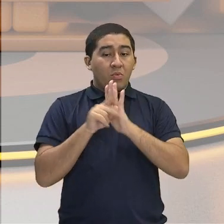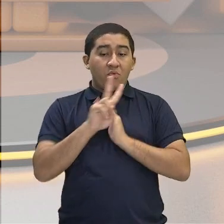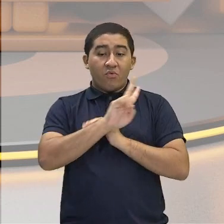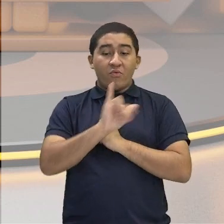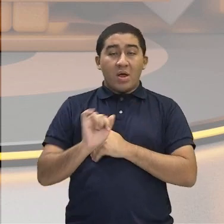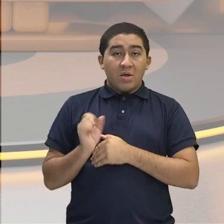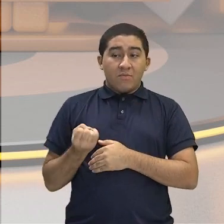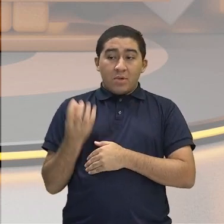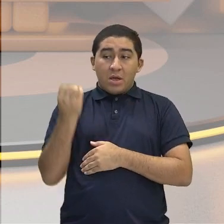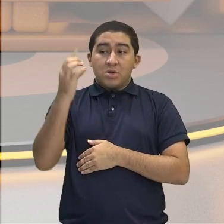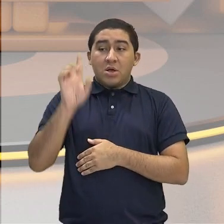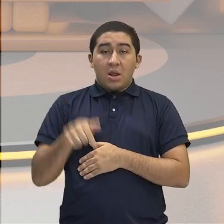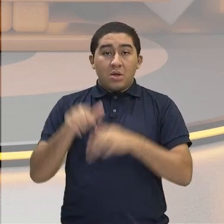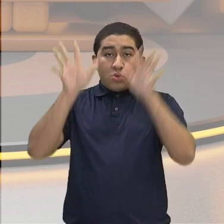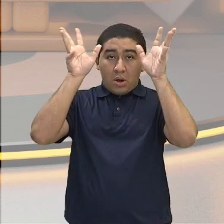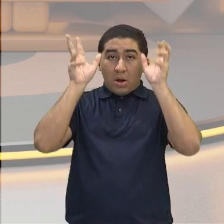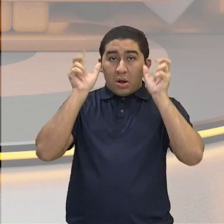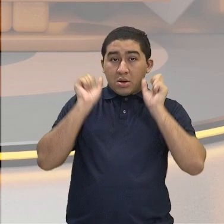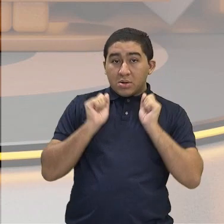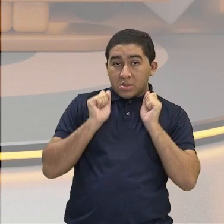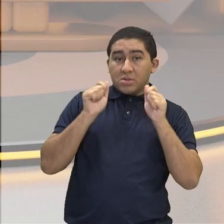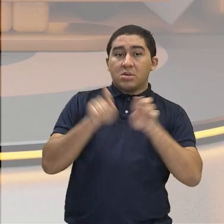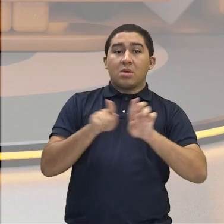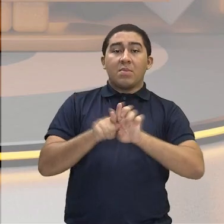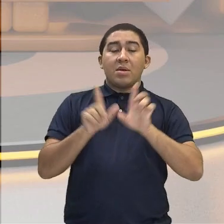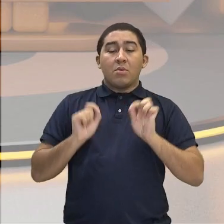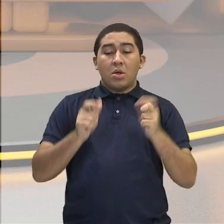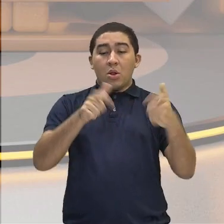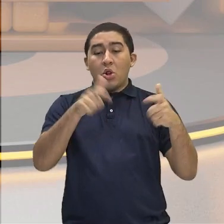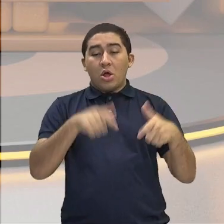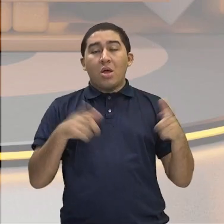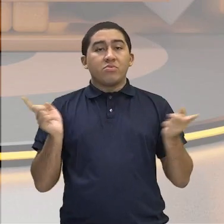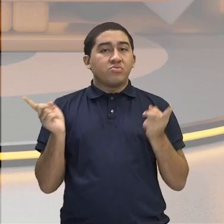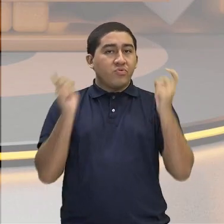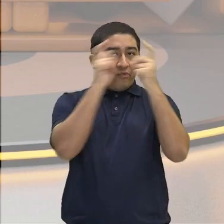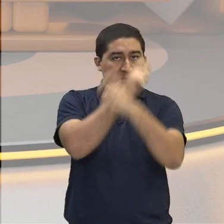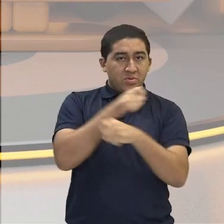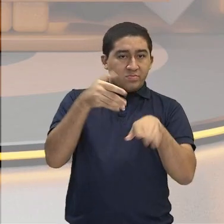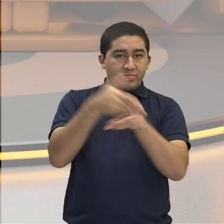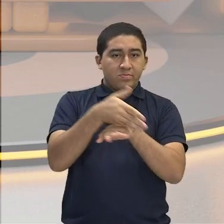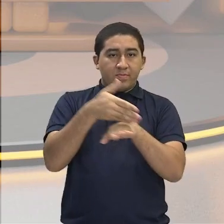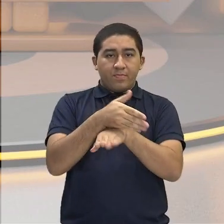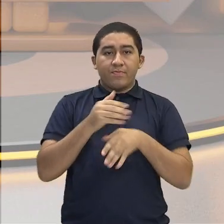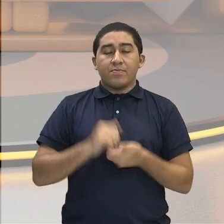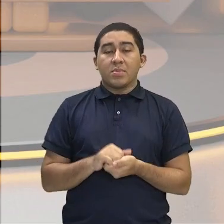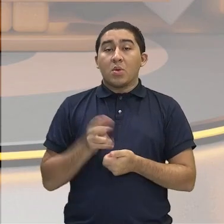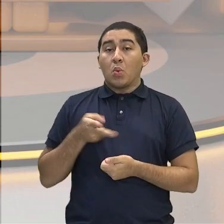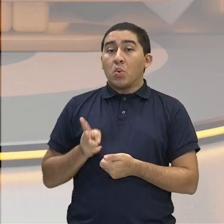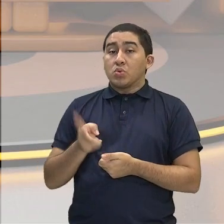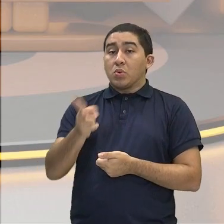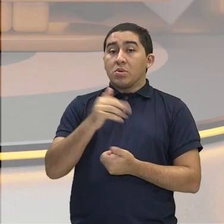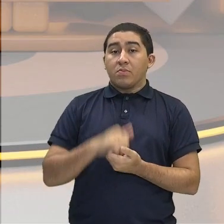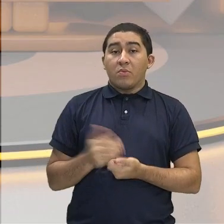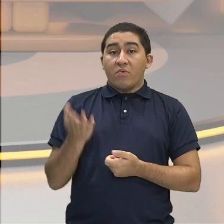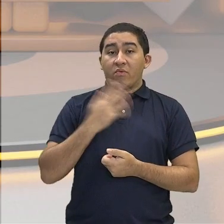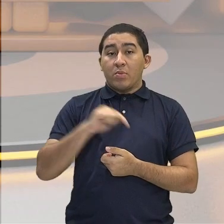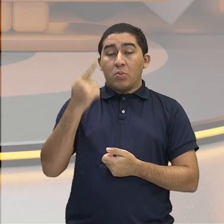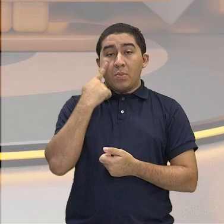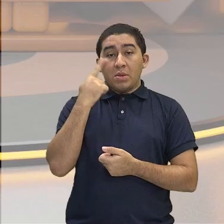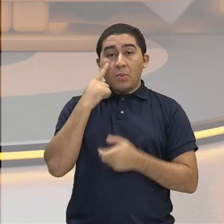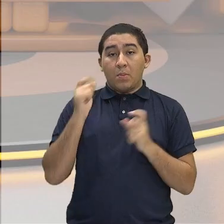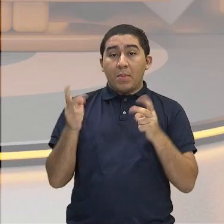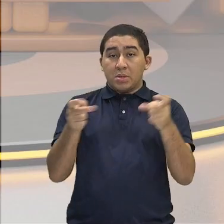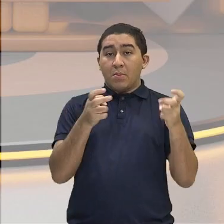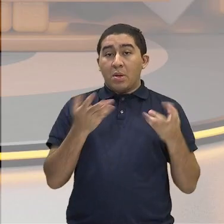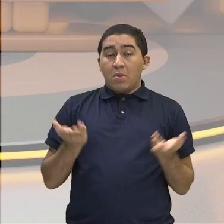E havia também a questão de ser uma localidade de difícil acesso. Ok? Continuando, vamos observar agora, né, quais são